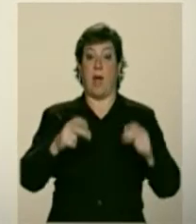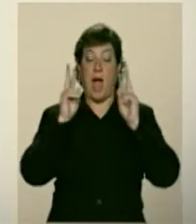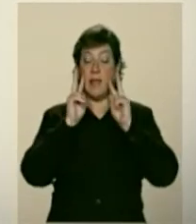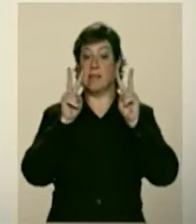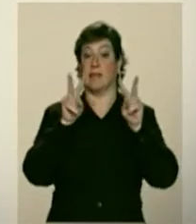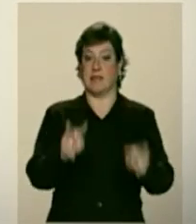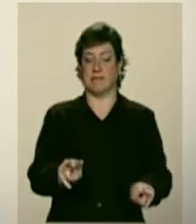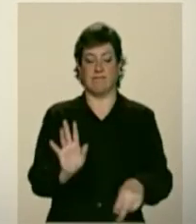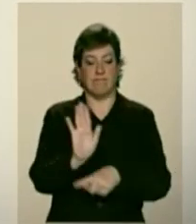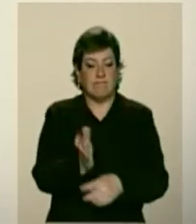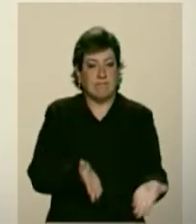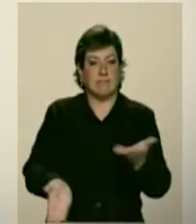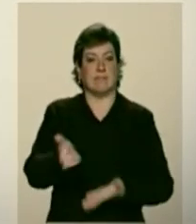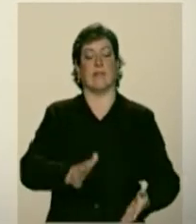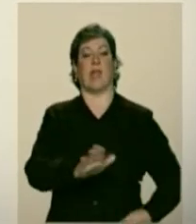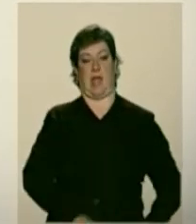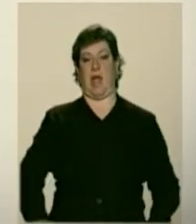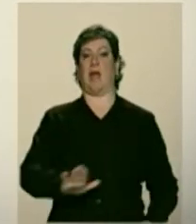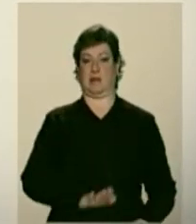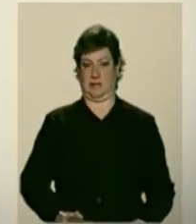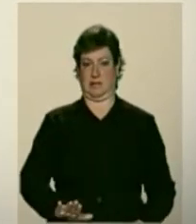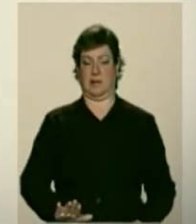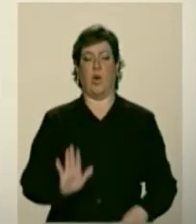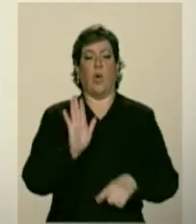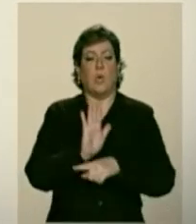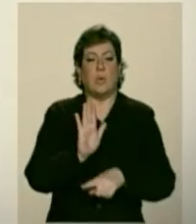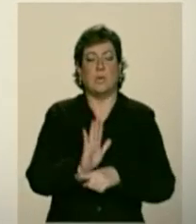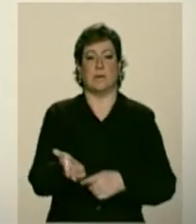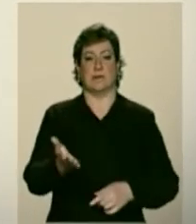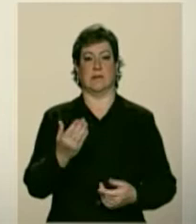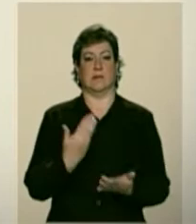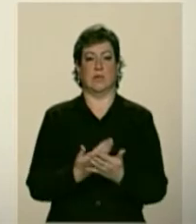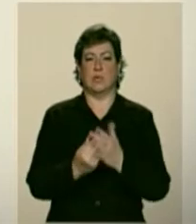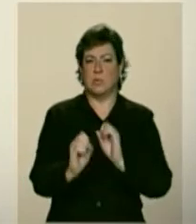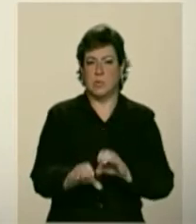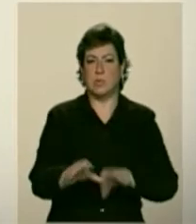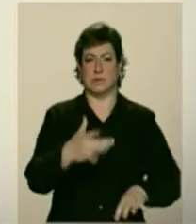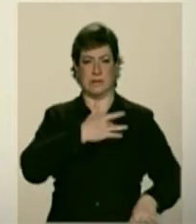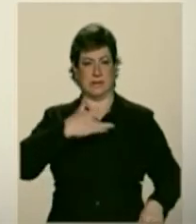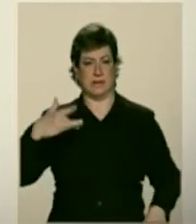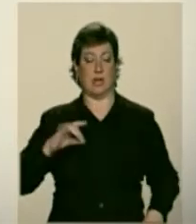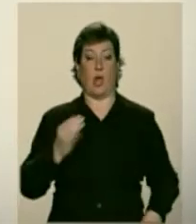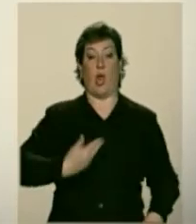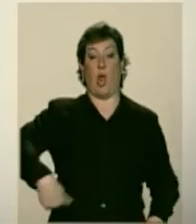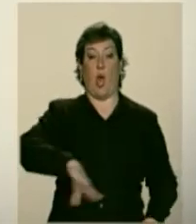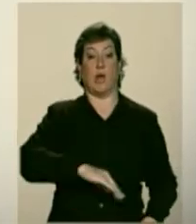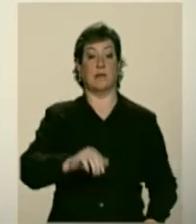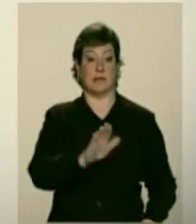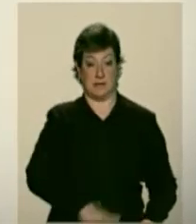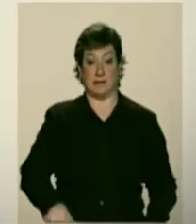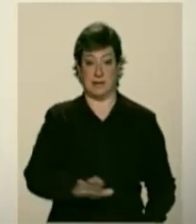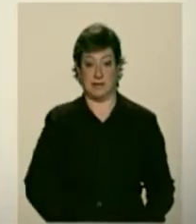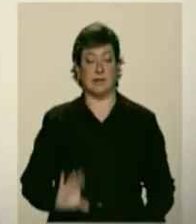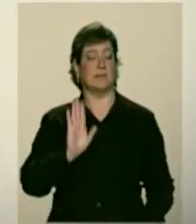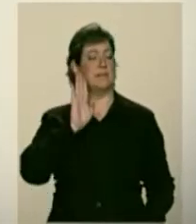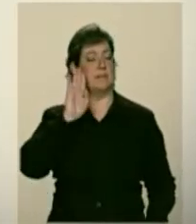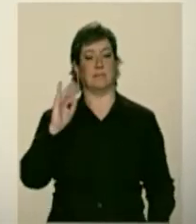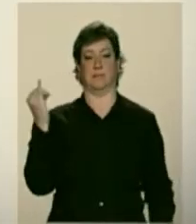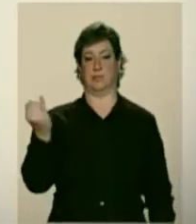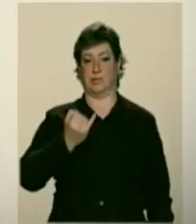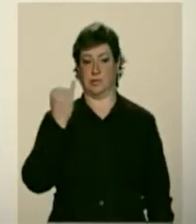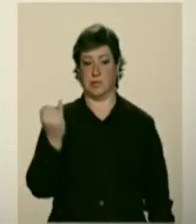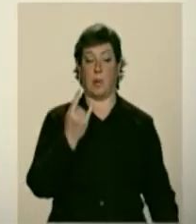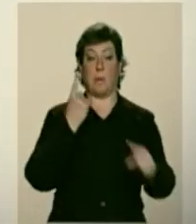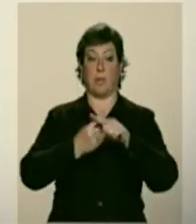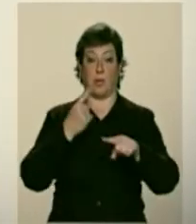as nossas crianças. Os cuidados com a educação e a saúde das nossas crianças são importantíssimos,